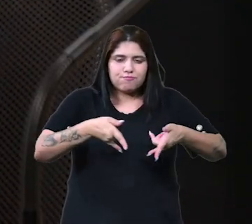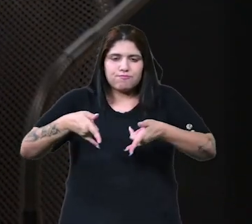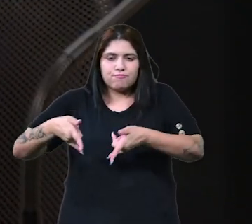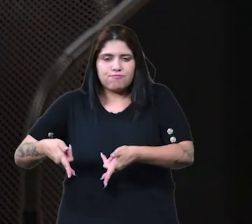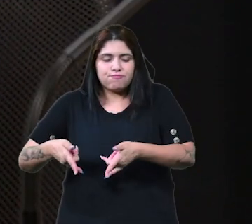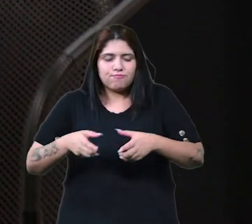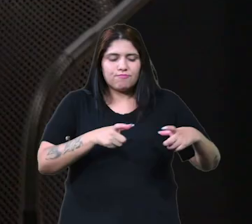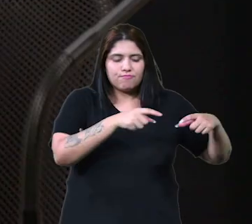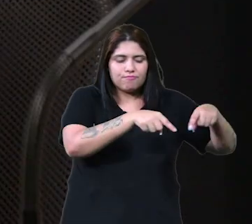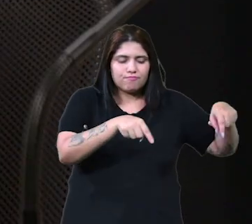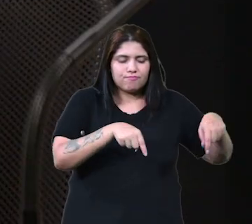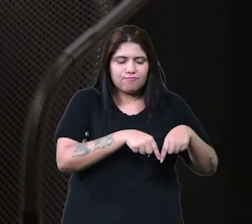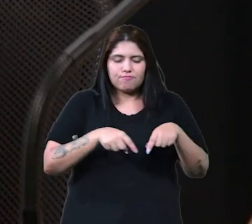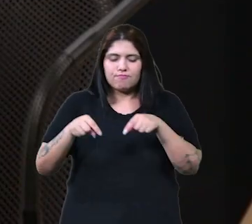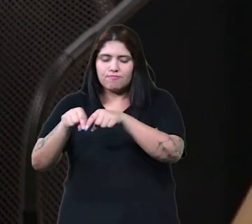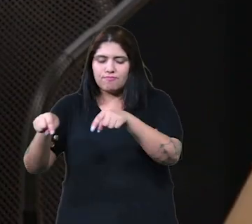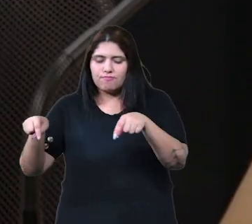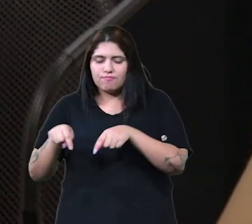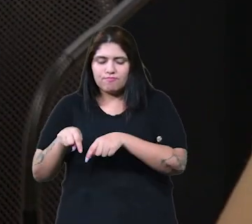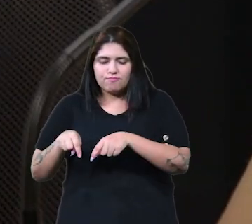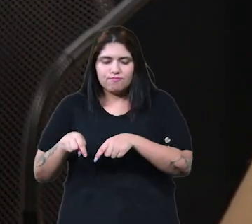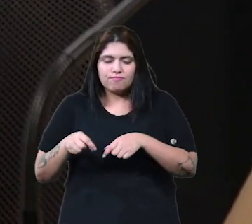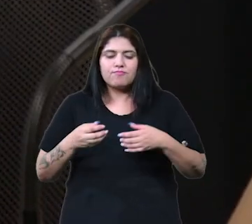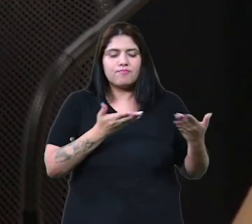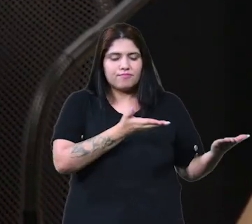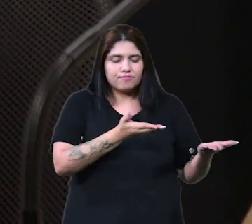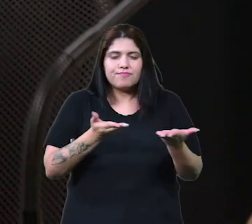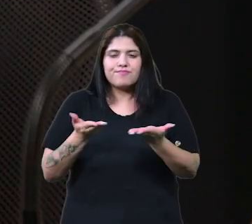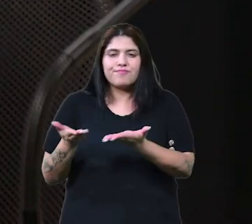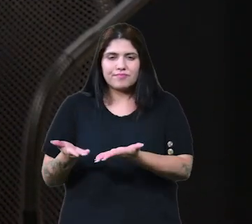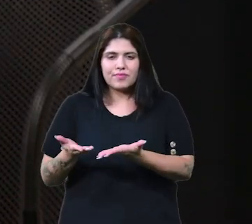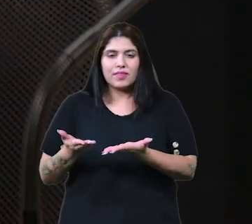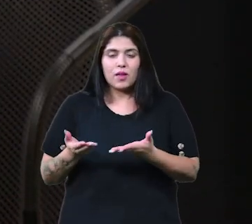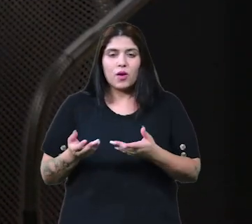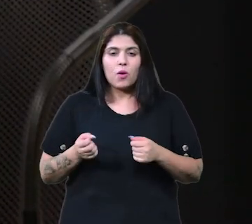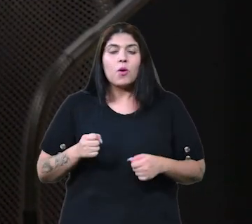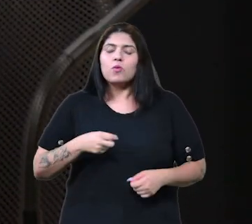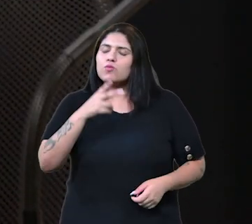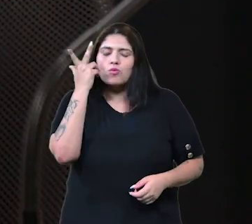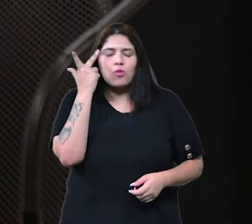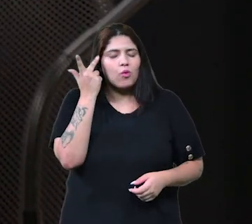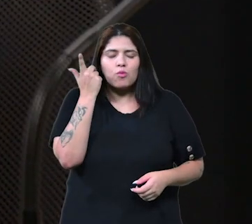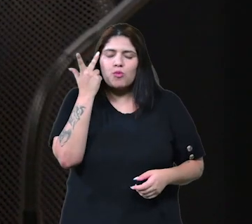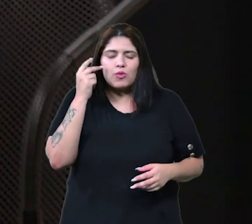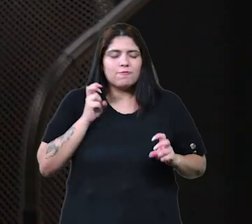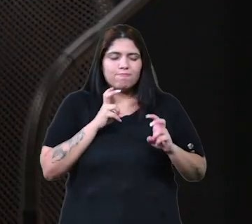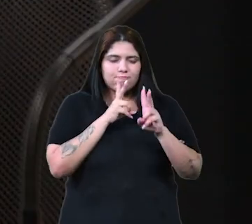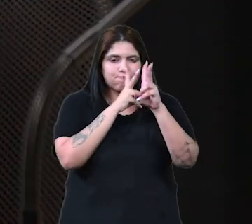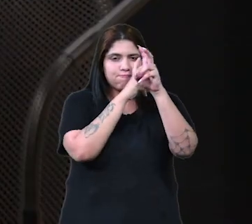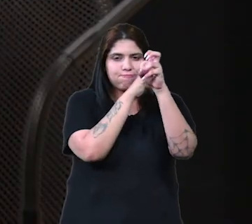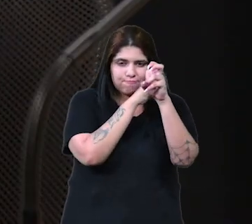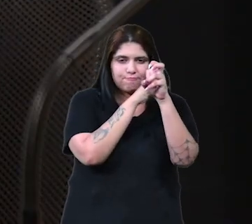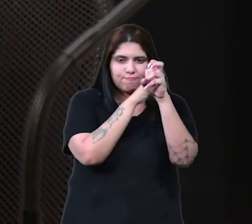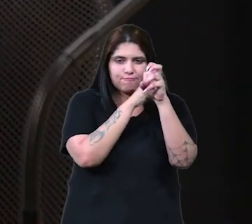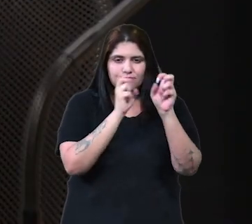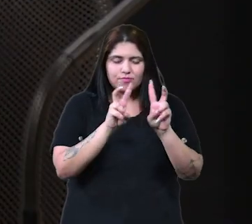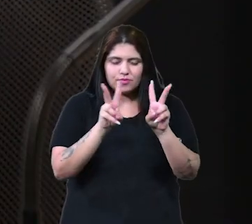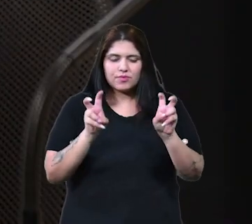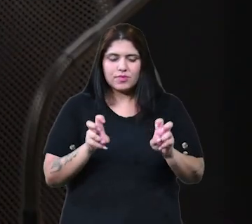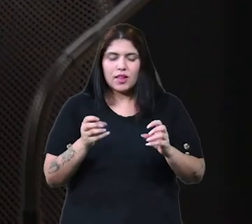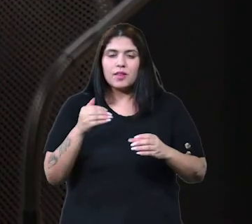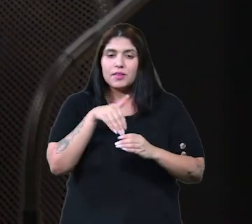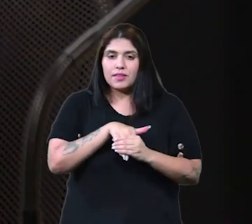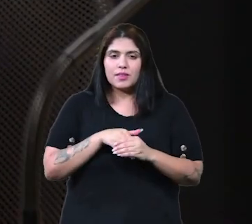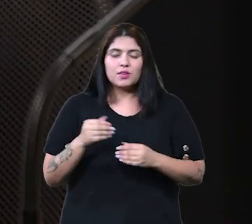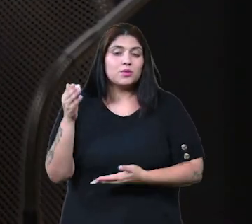comum e reforçada na hotelaria, né, que é esse acomodar, esse acolher, que está associada ao UH,